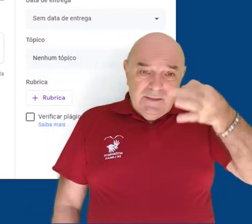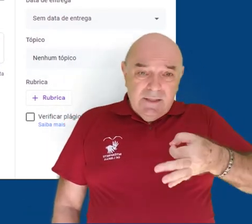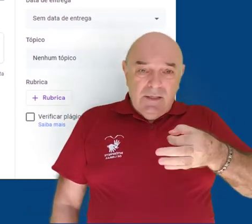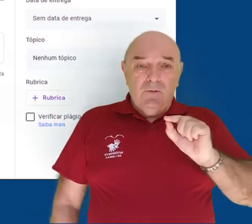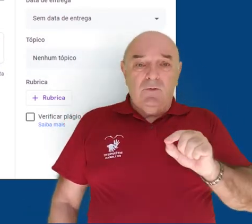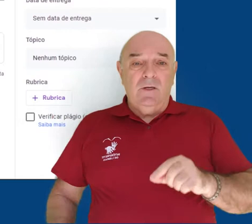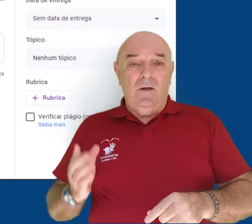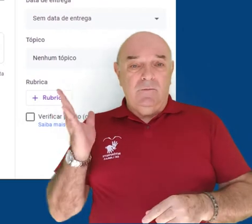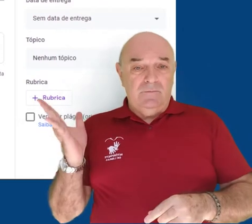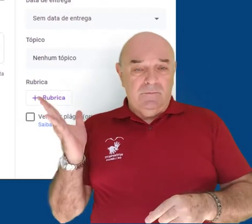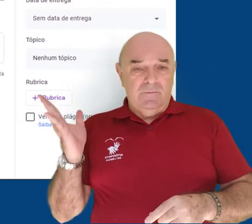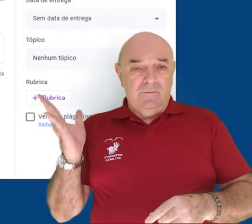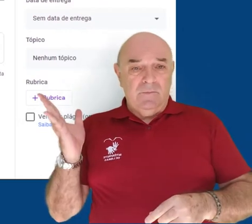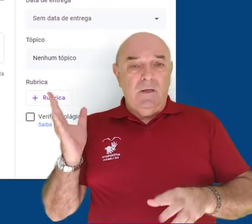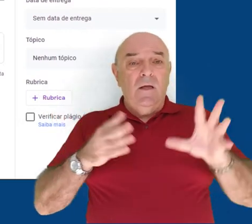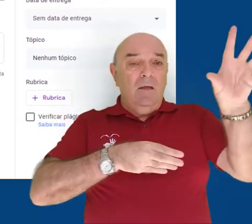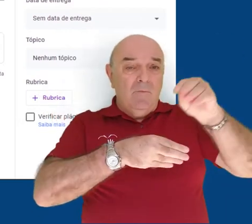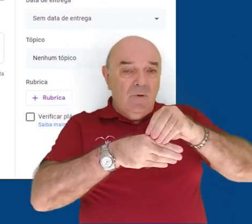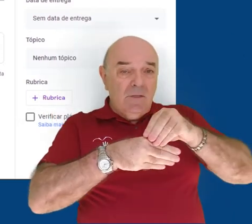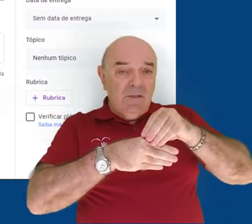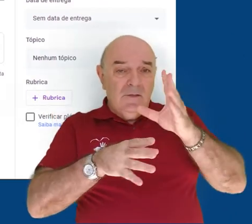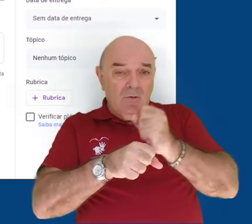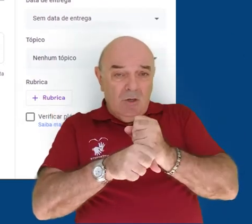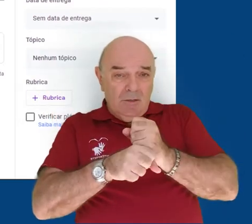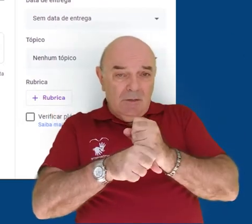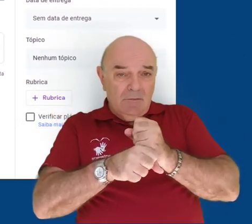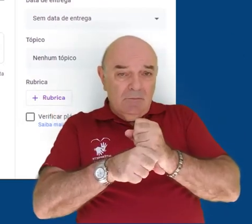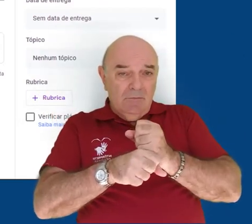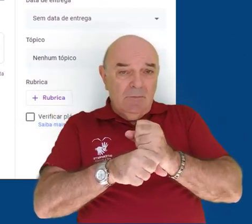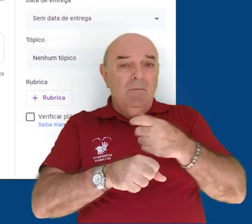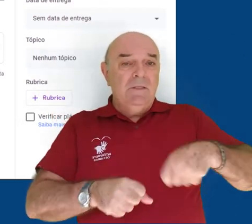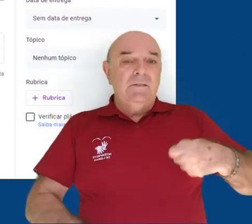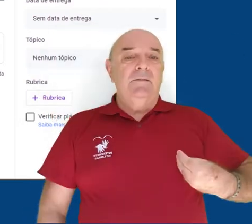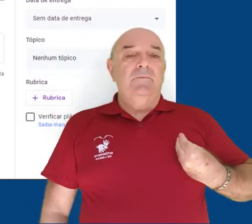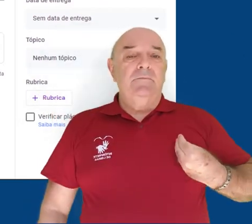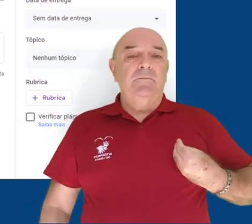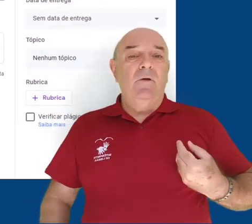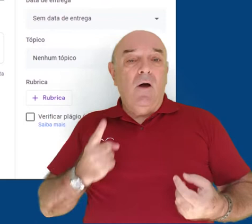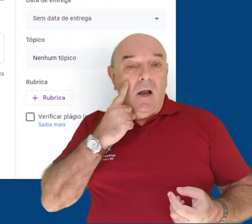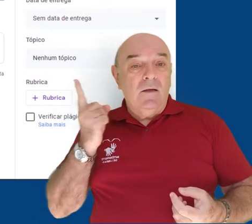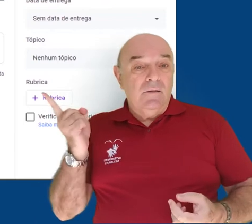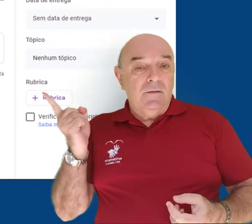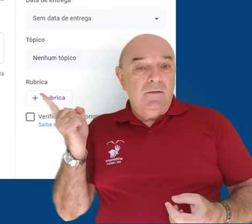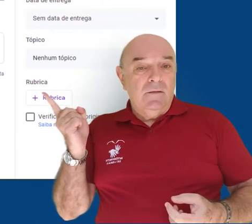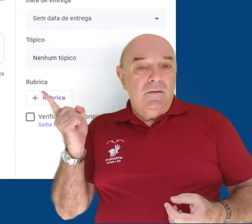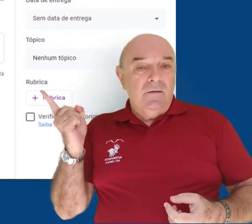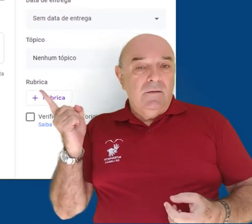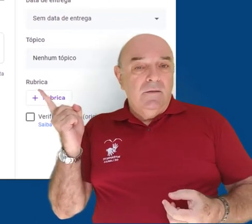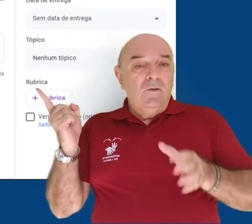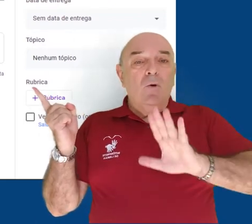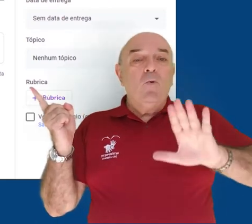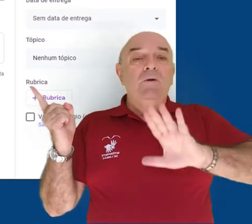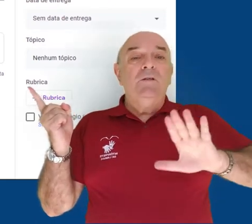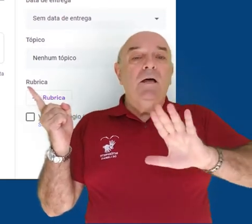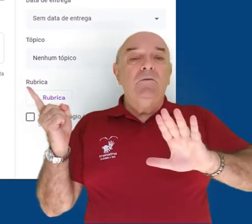importação de notas está ativado Cuidado pois a hora que ele entende como clicável está além do botão esse clicando ao lado do botão mas ainda na